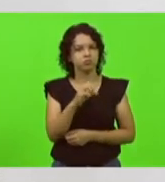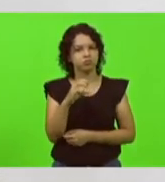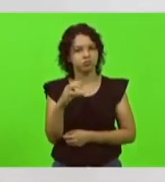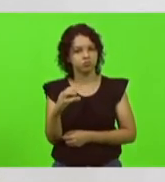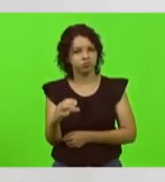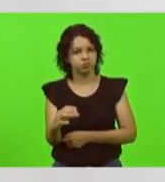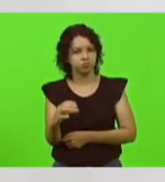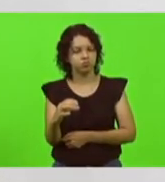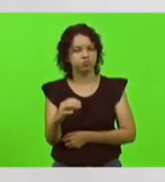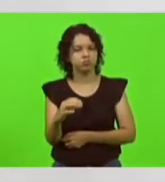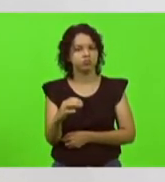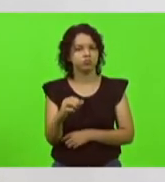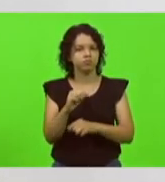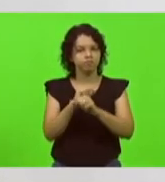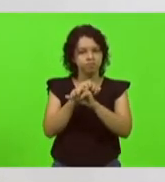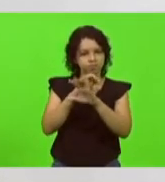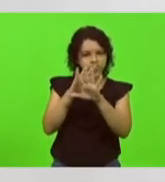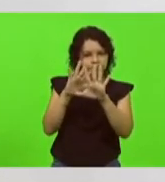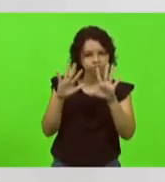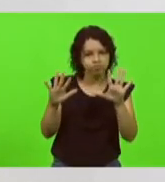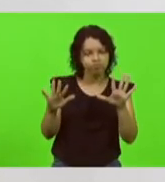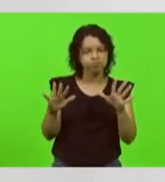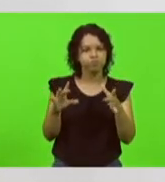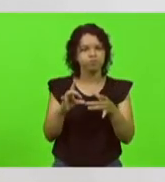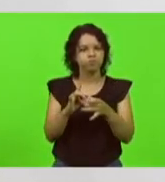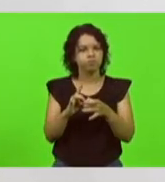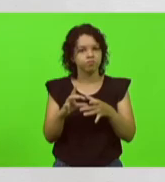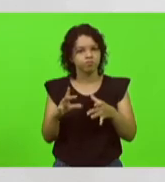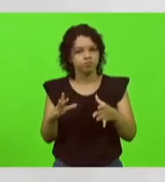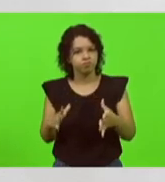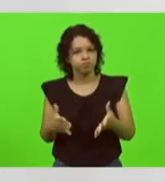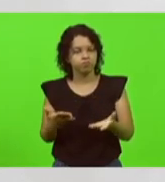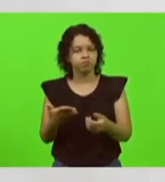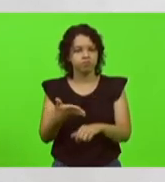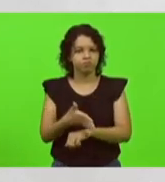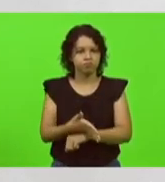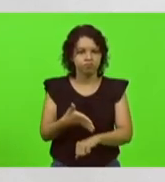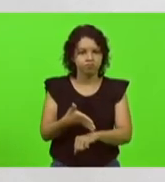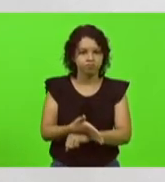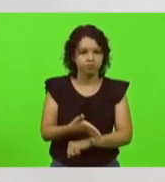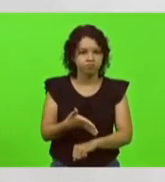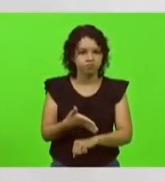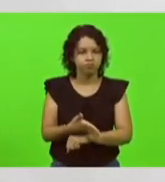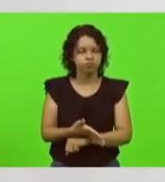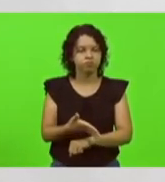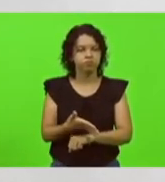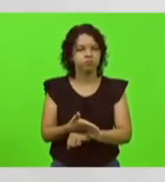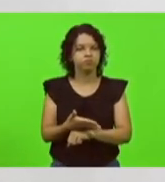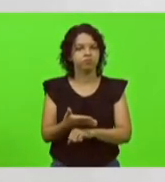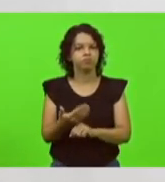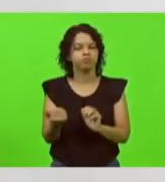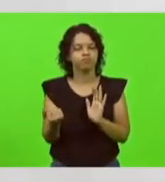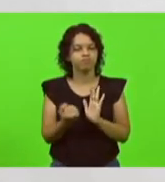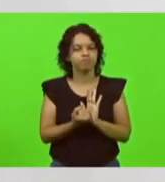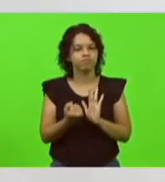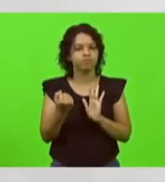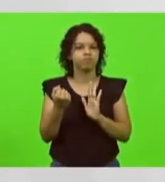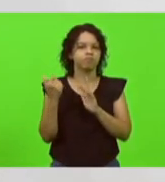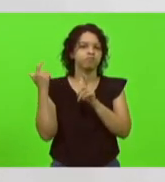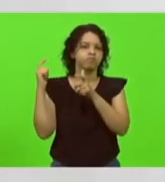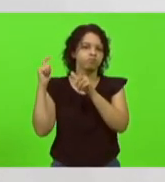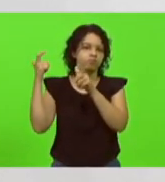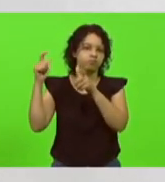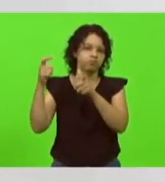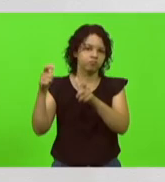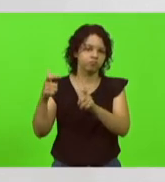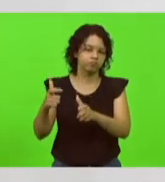forma transparente, democrática, participativa, que tem marcado a trajetória